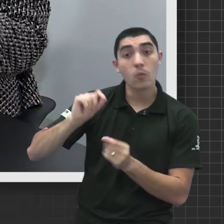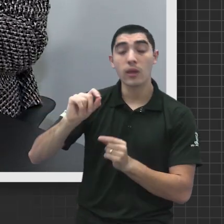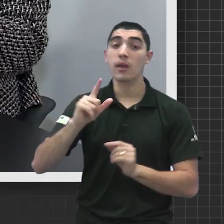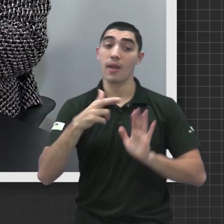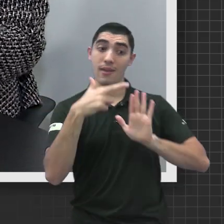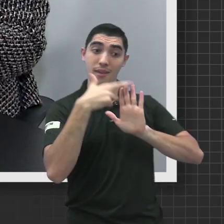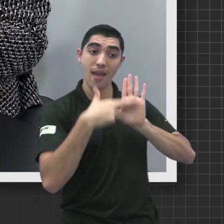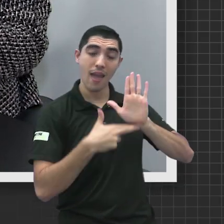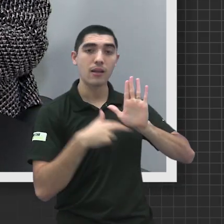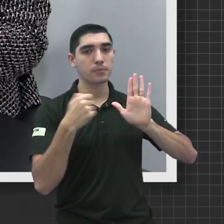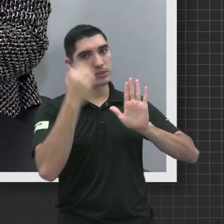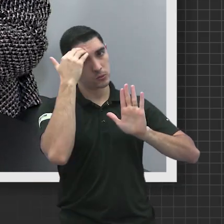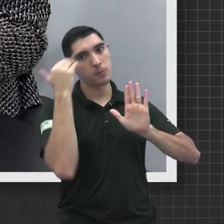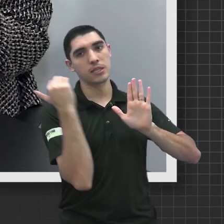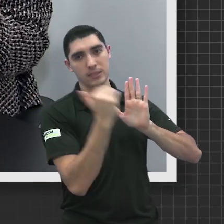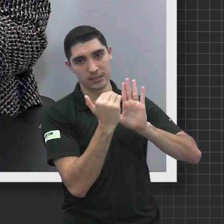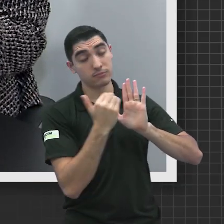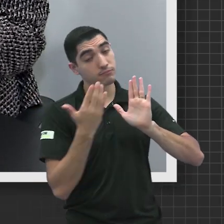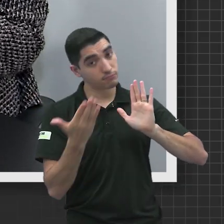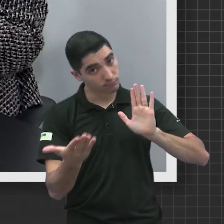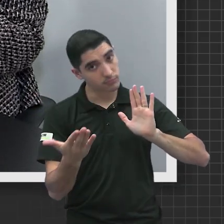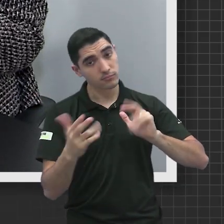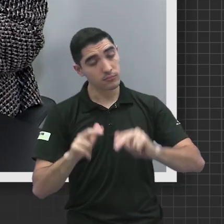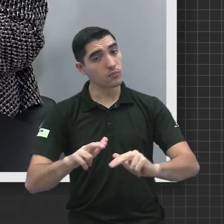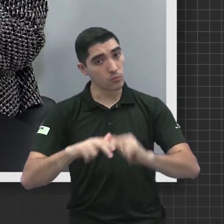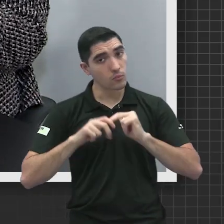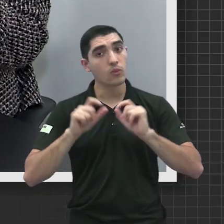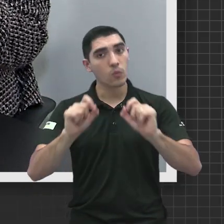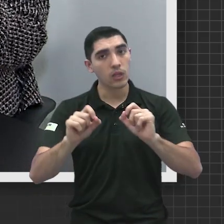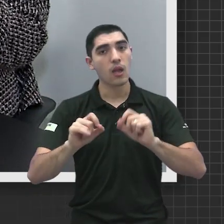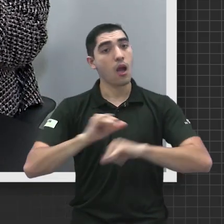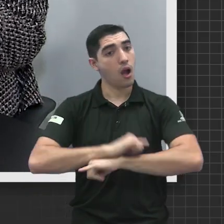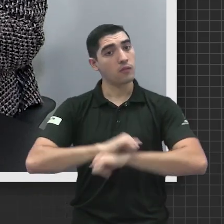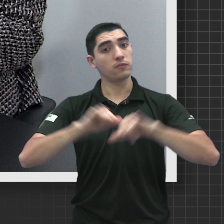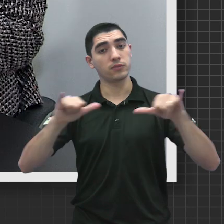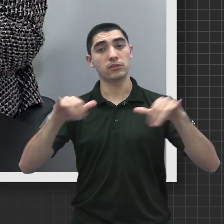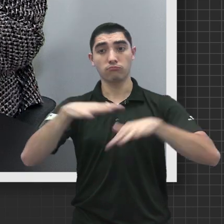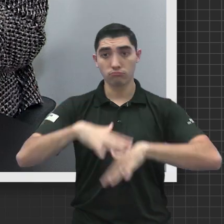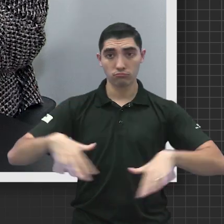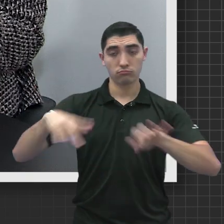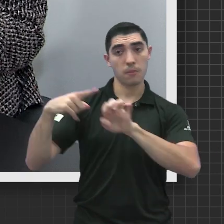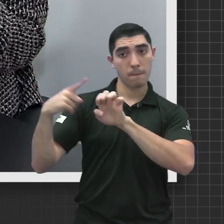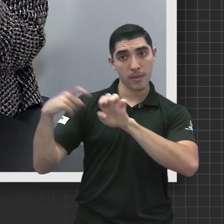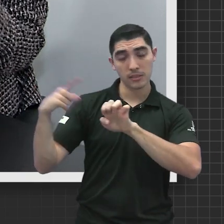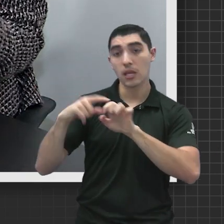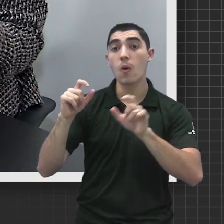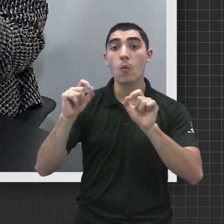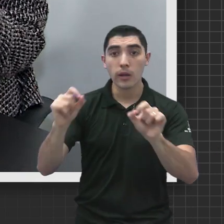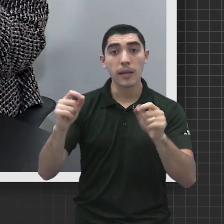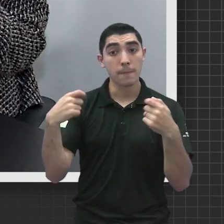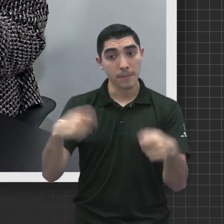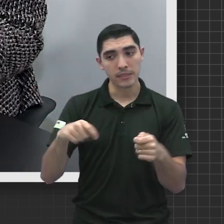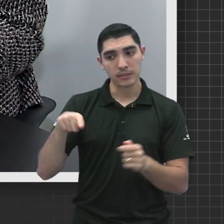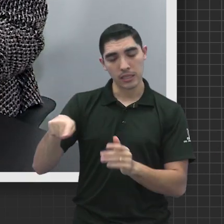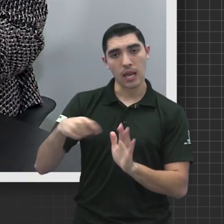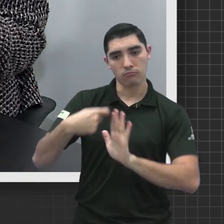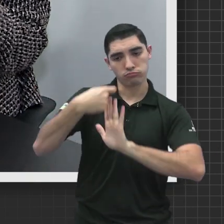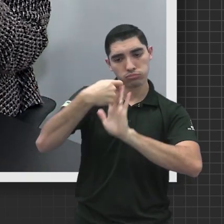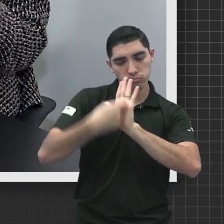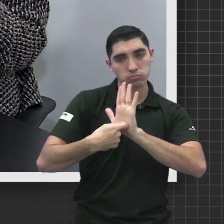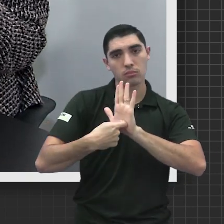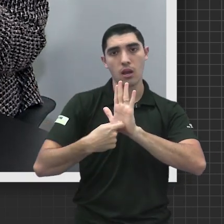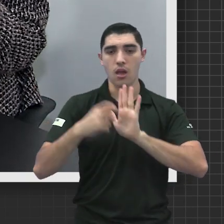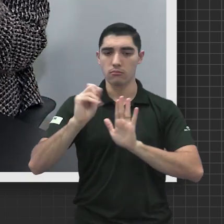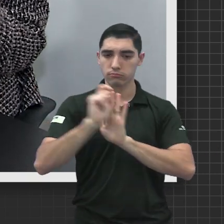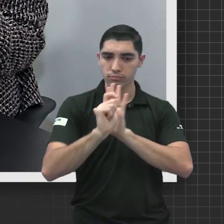seguir as normas internas dessa empresa. É por isso também que a gente sempre fala para os empresários fazerem essas normas de maneira escrita,